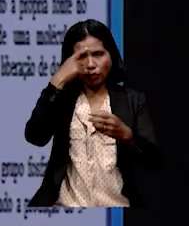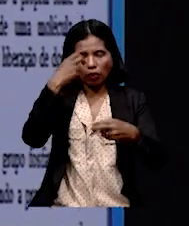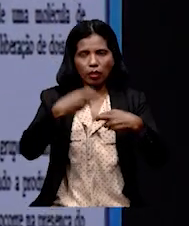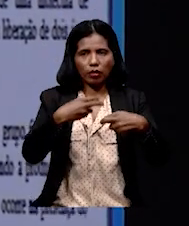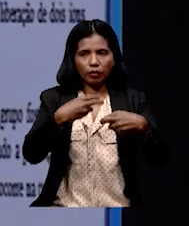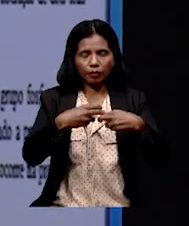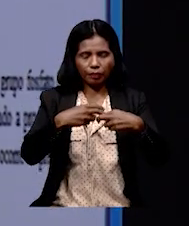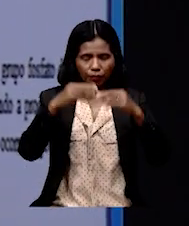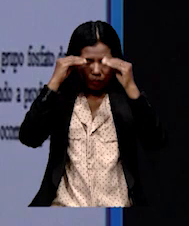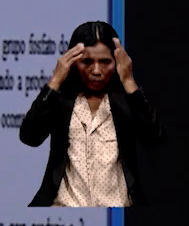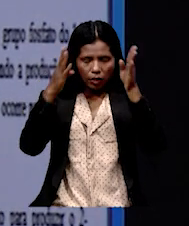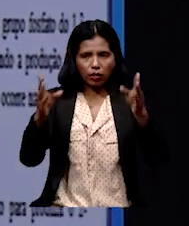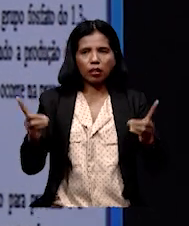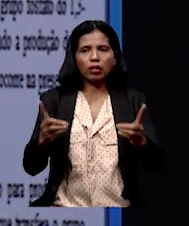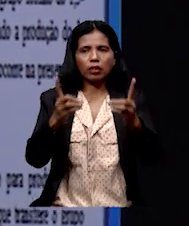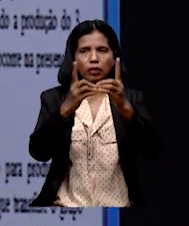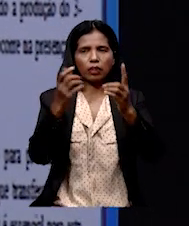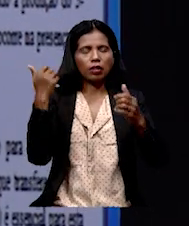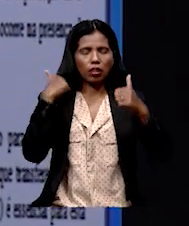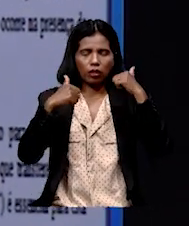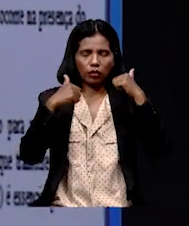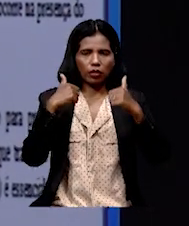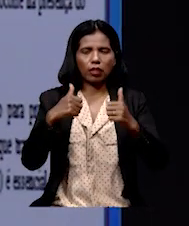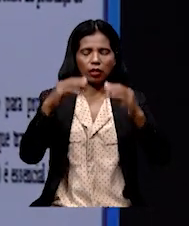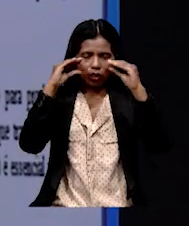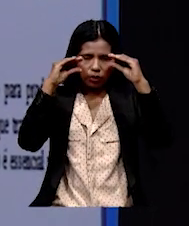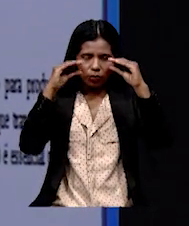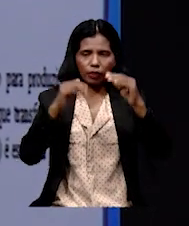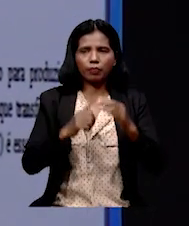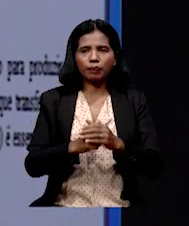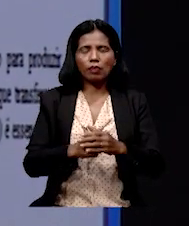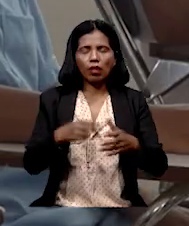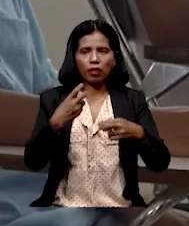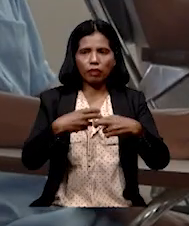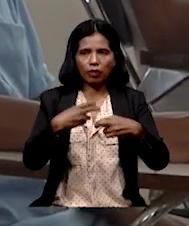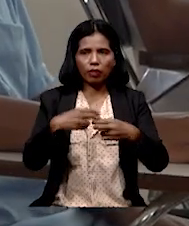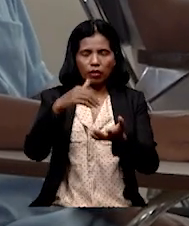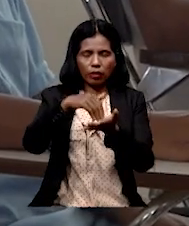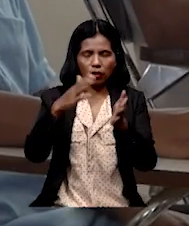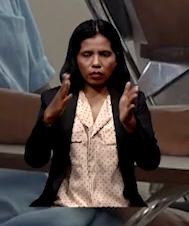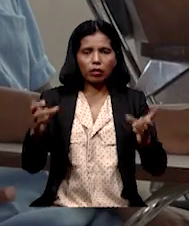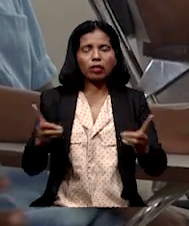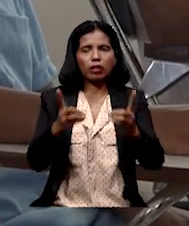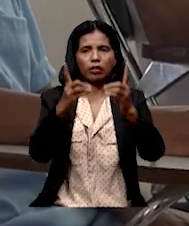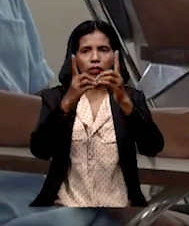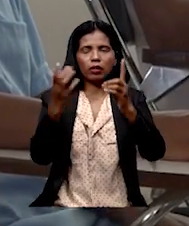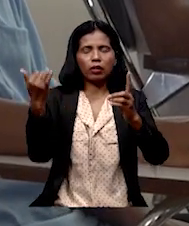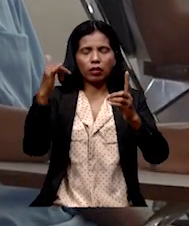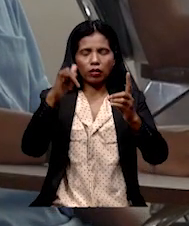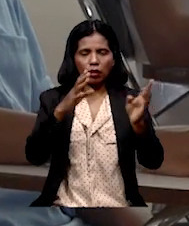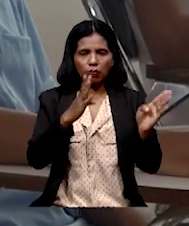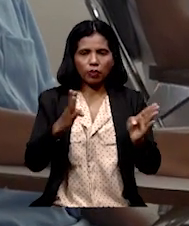nebe professor Sira enfrenta e atividade ensino. Nunemos dificuldade nebe estudante Sira enfrenta e Sira ne